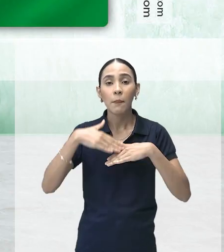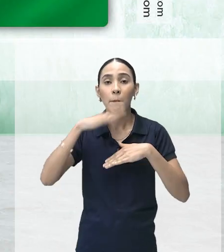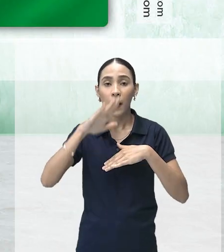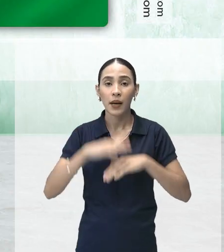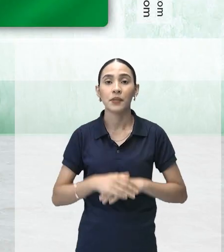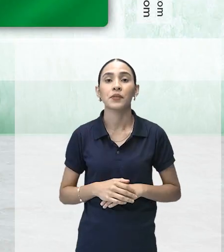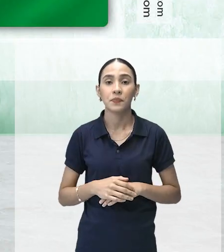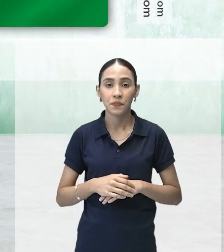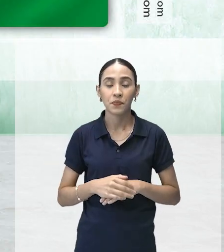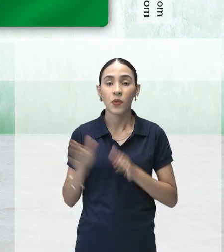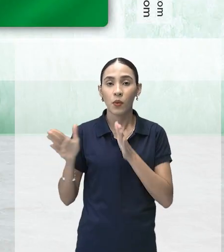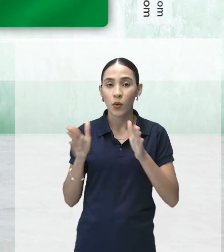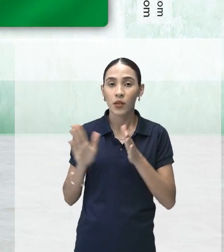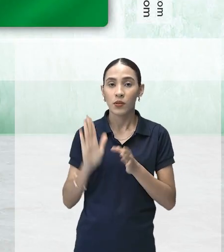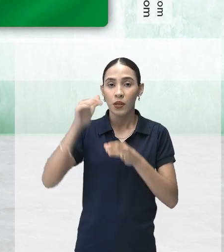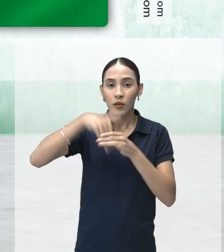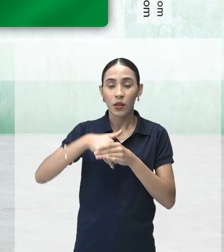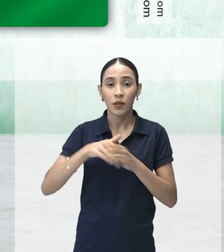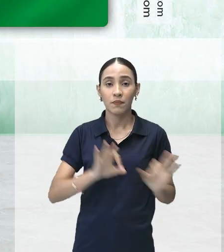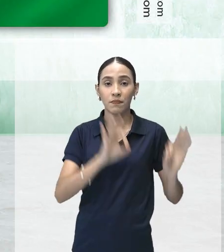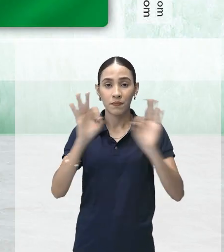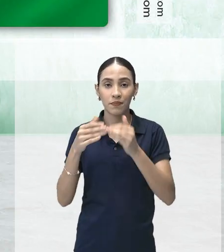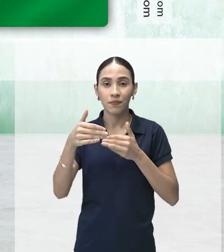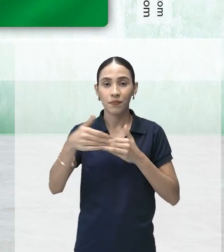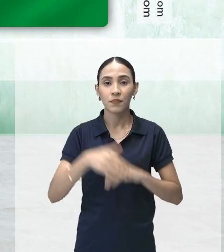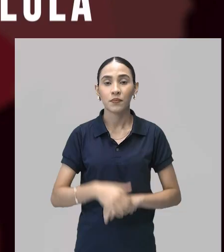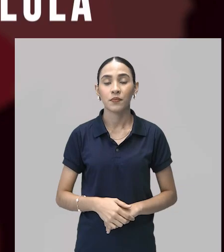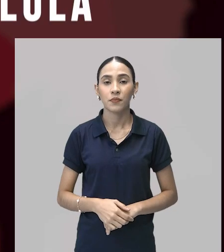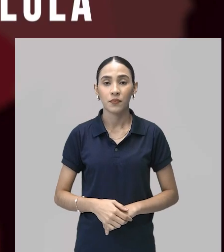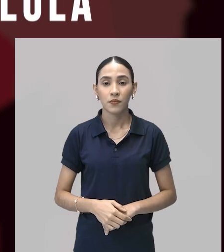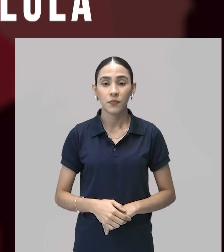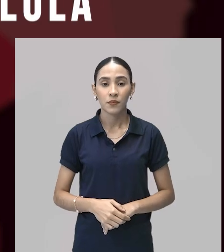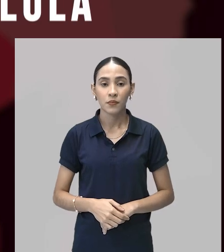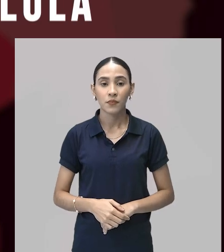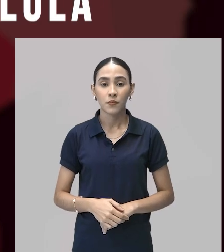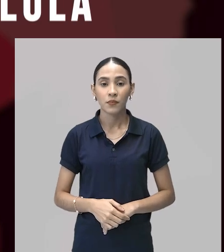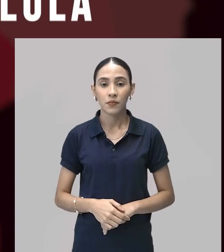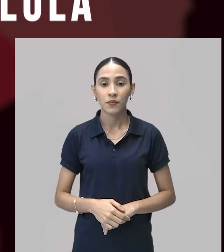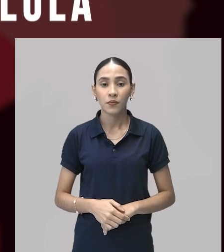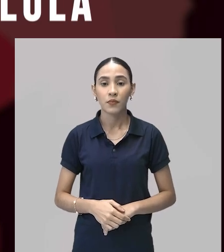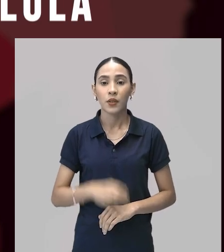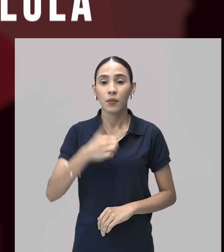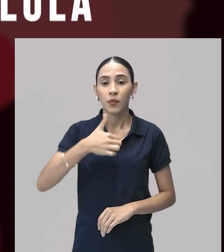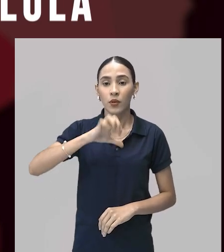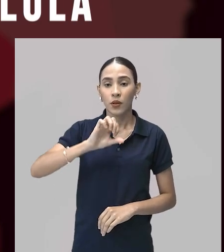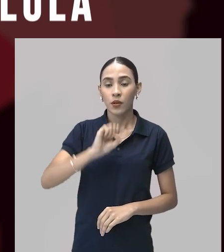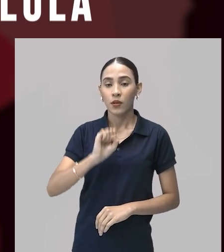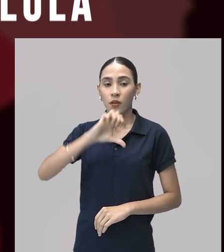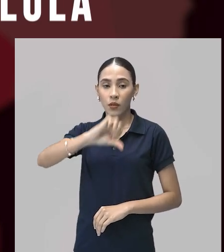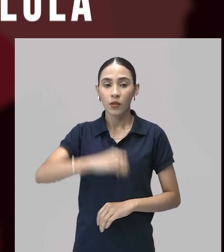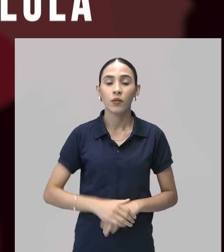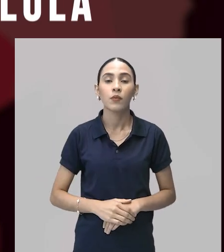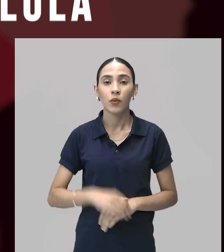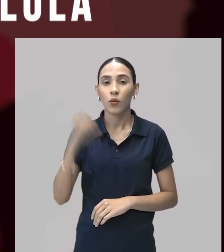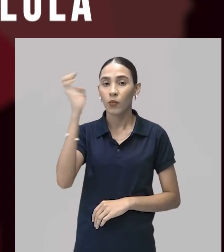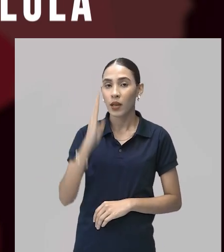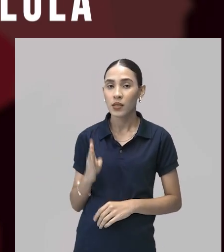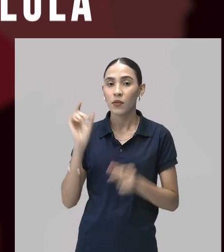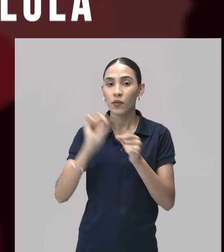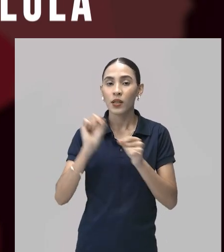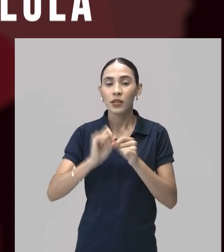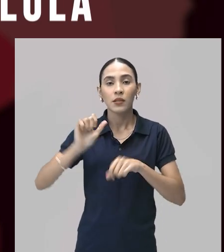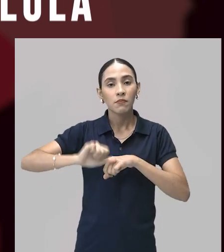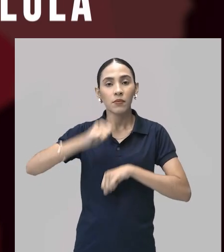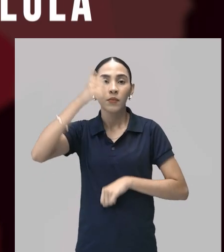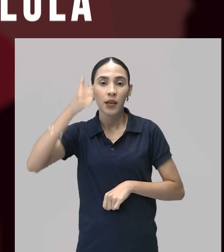sobre esse processo eleitoral. Acompanhem comigo. Em 1989, o Brasil realizou suas